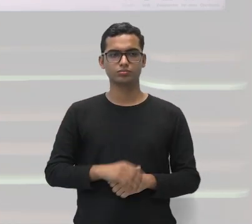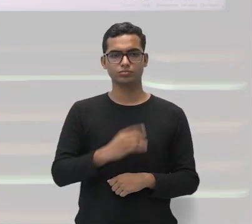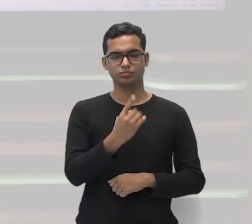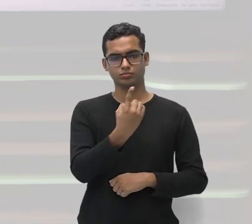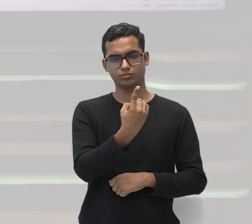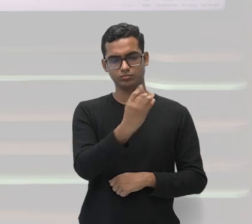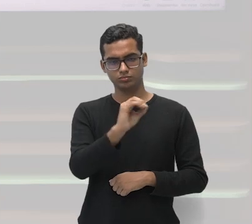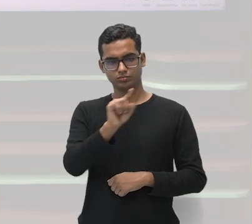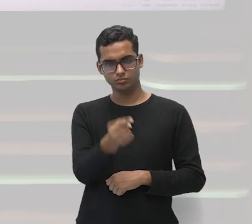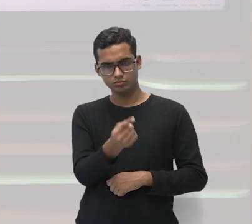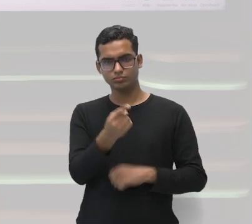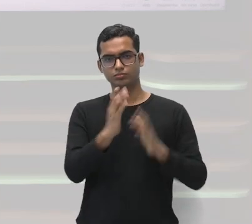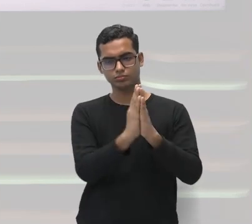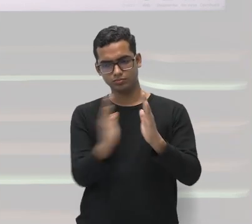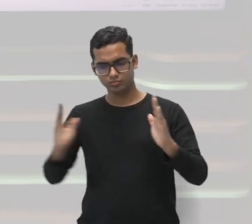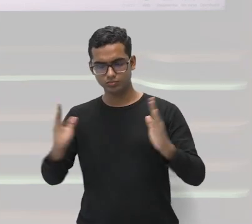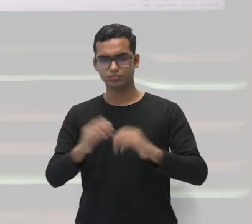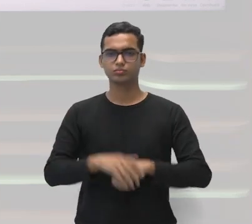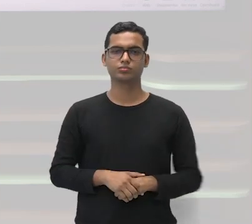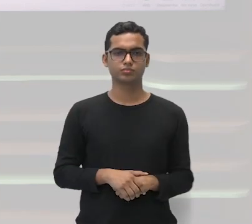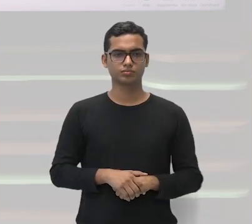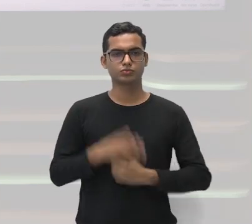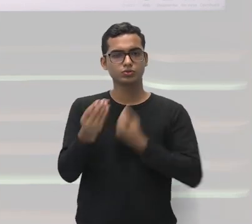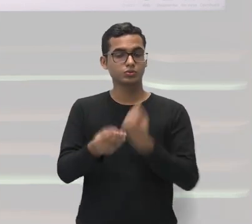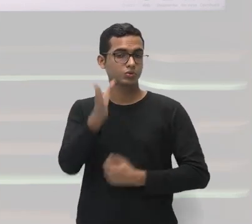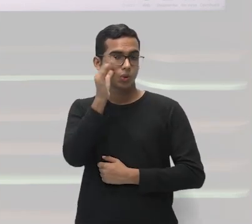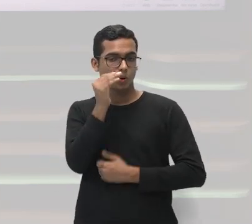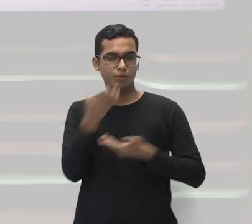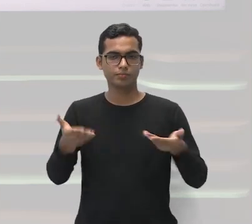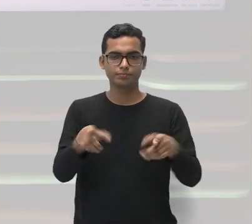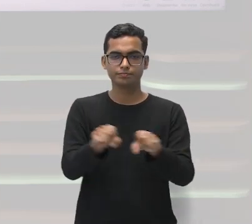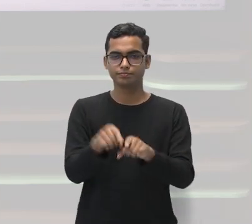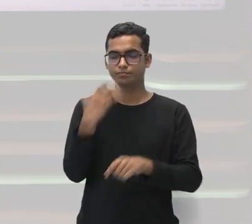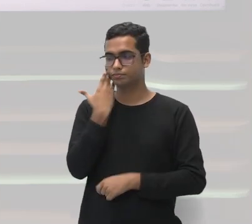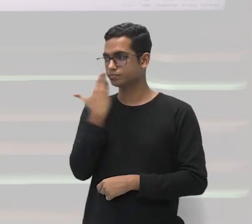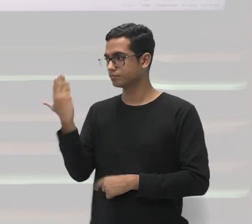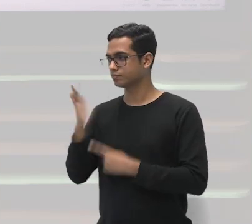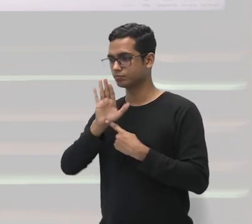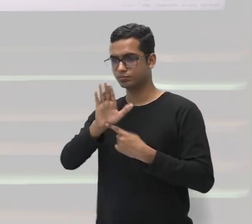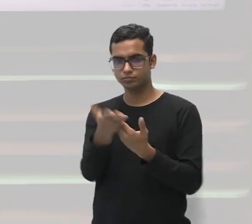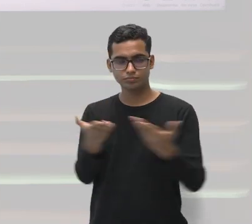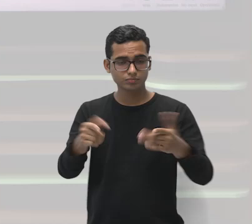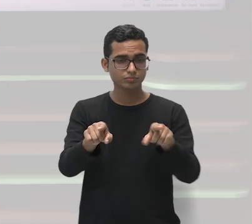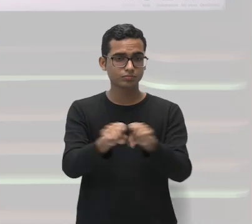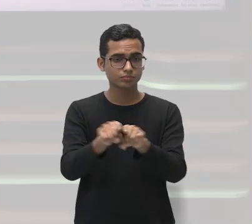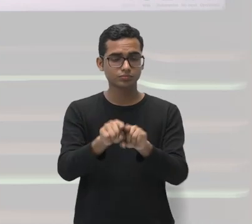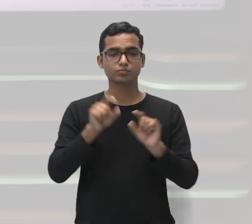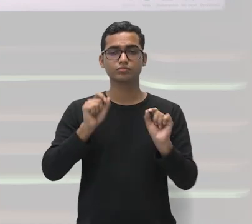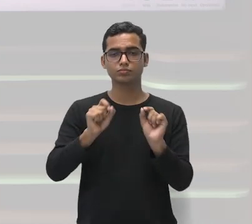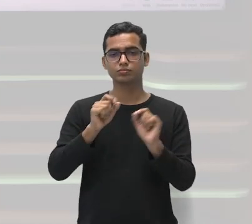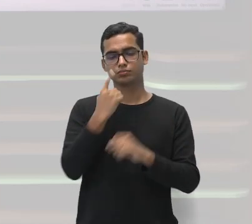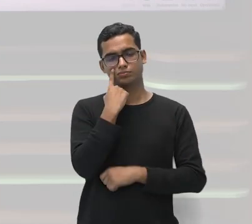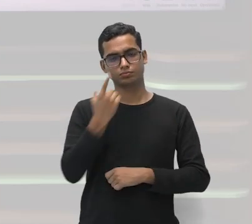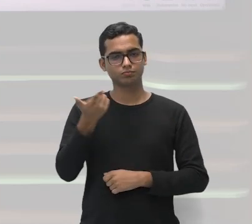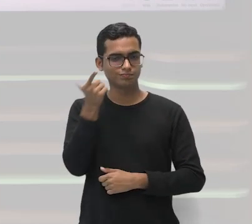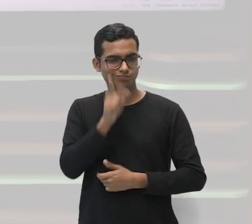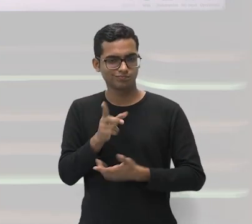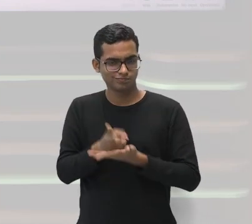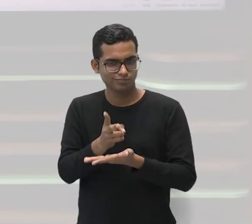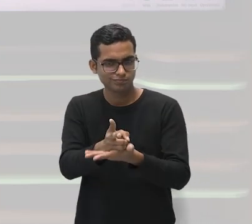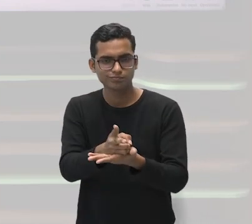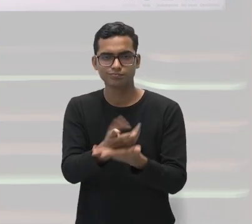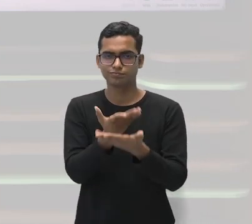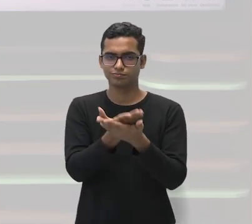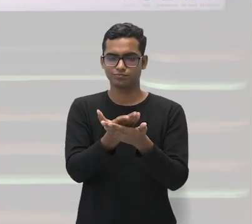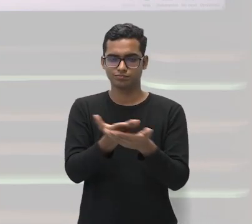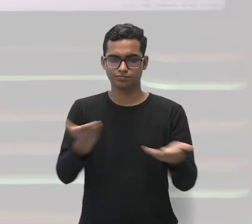você aqui um vídeo a título de curiosidade, para que possamos então aí dar uns procedimentos aqui na